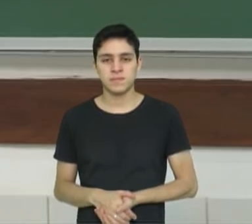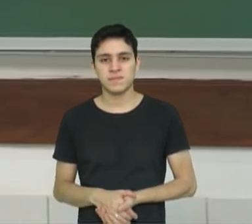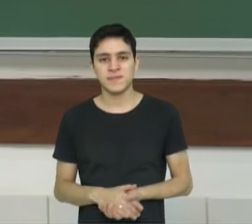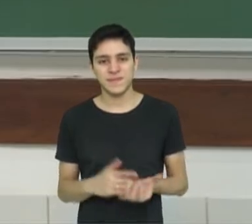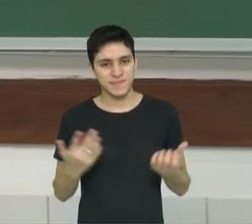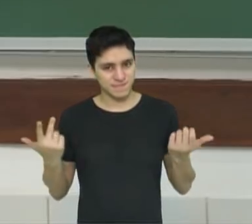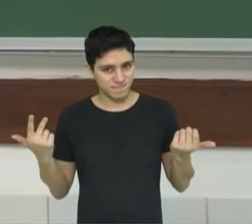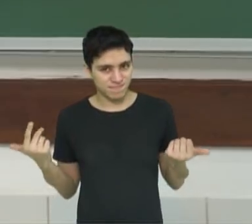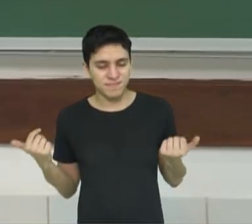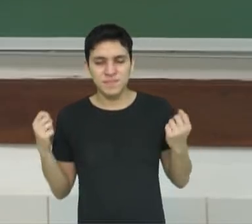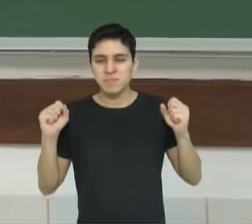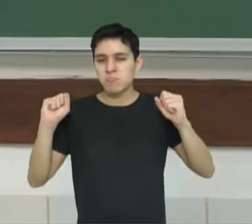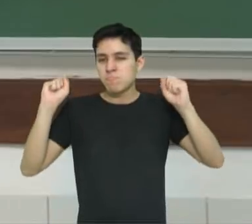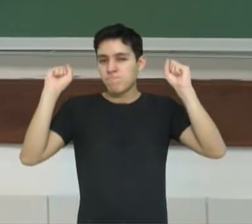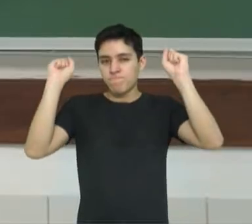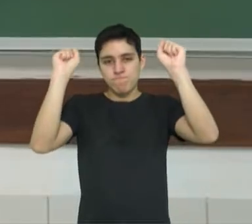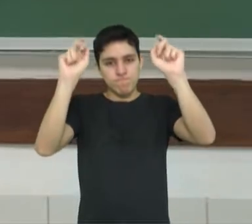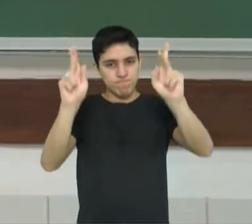Ok, gente.